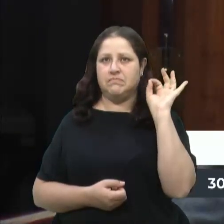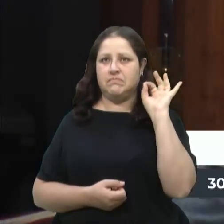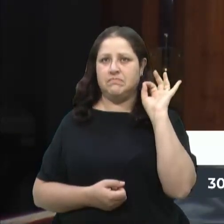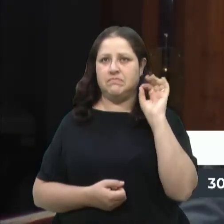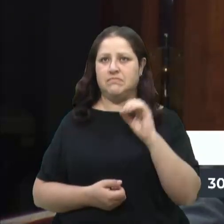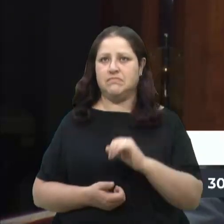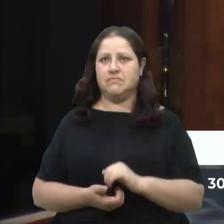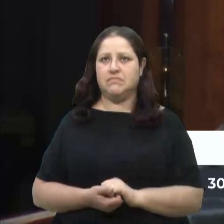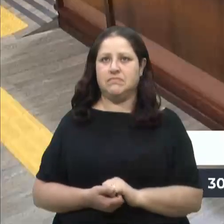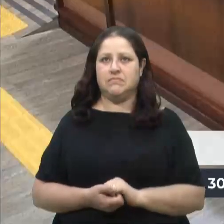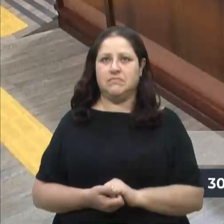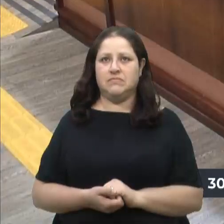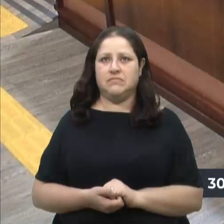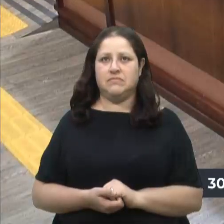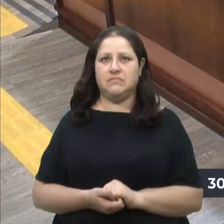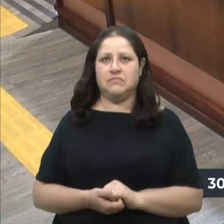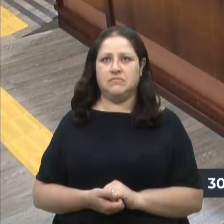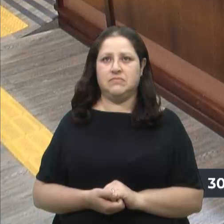Desculpa, né?